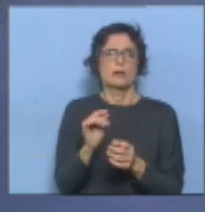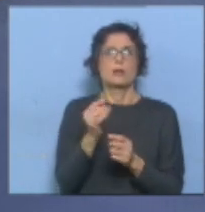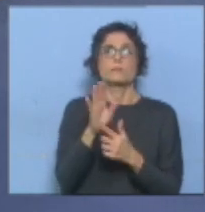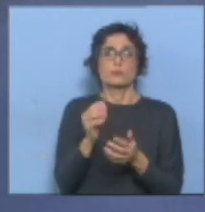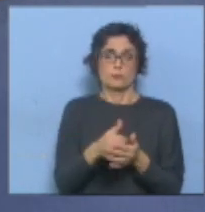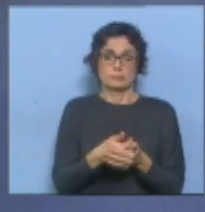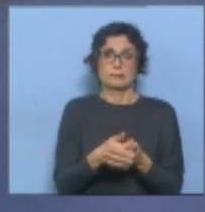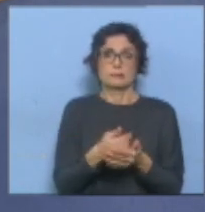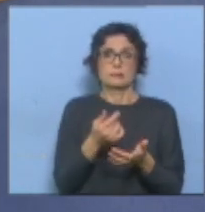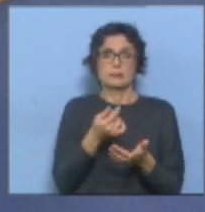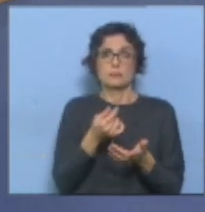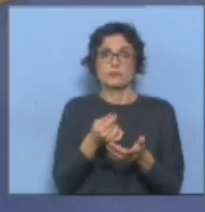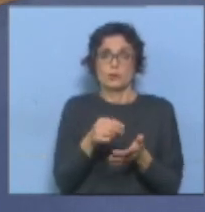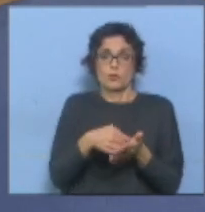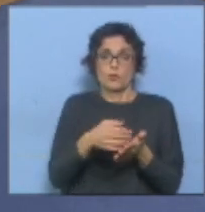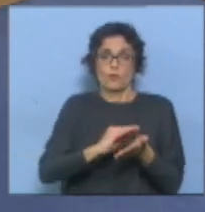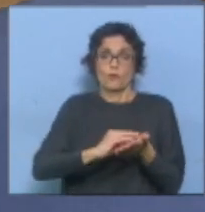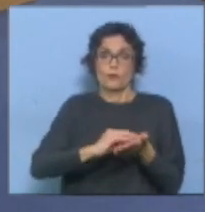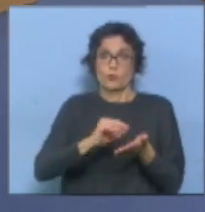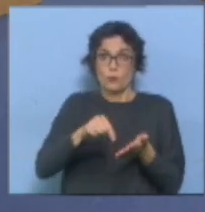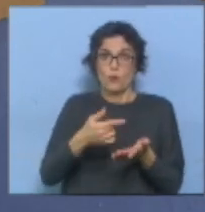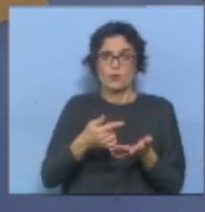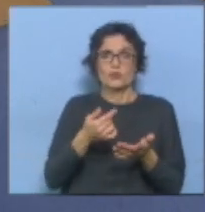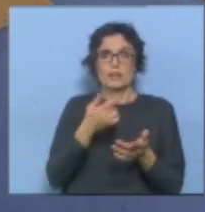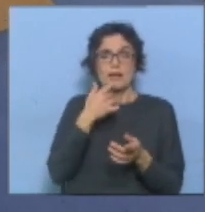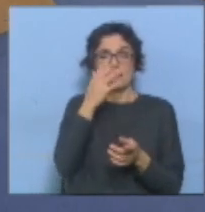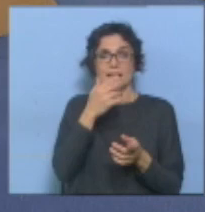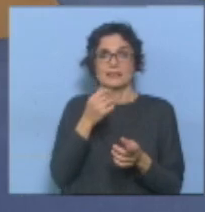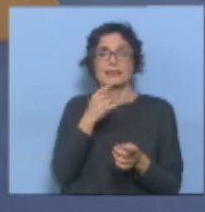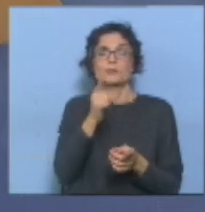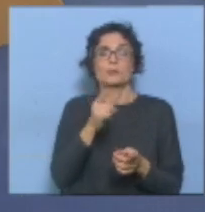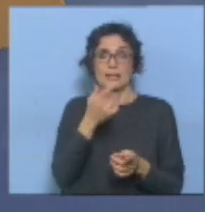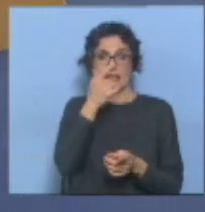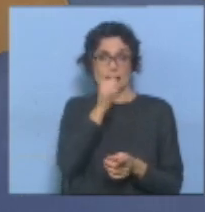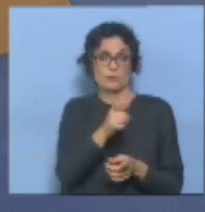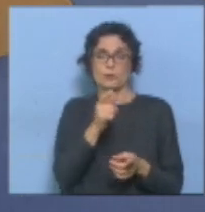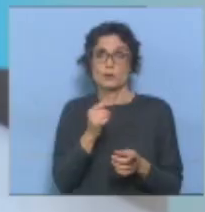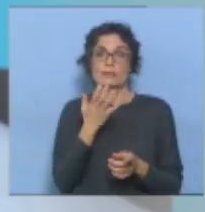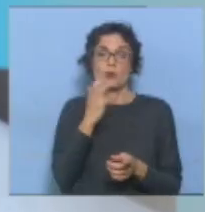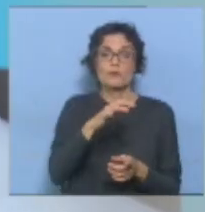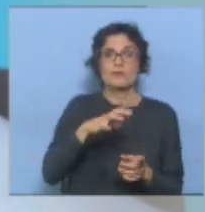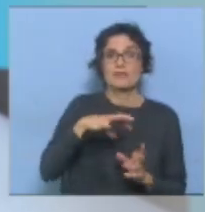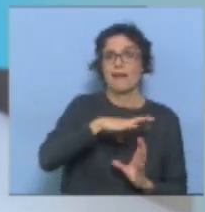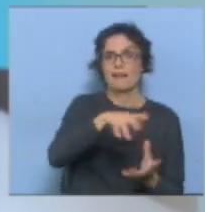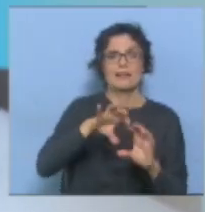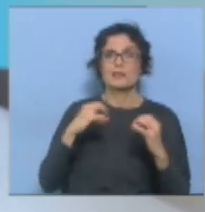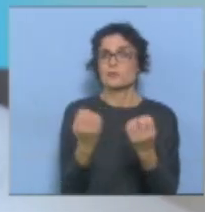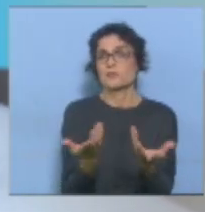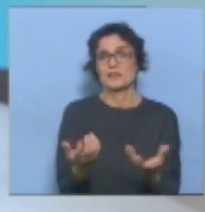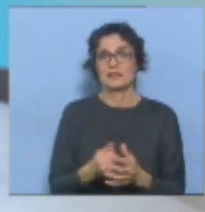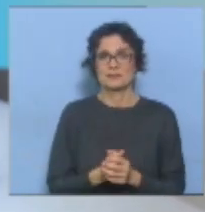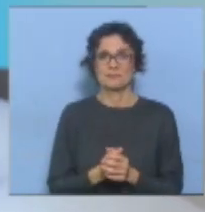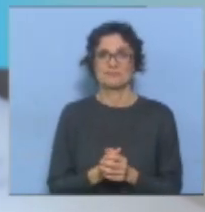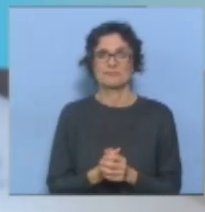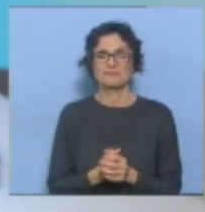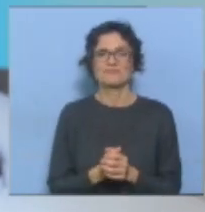sejam sal e luz, que possam ser sal e luz na sociedade em que vivemos. E vamos já dar o salto então para esta